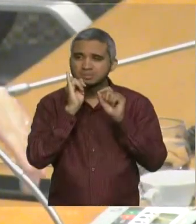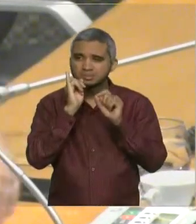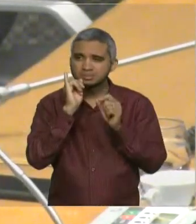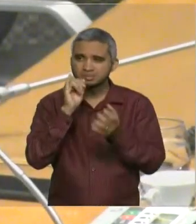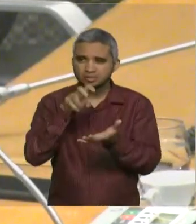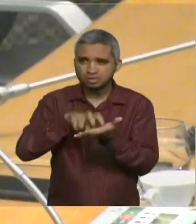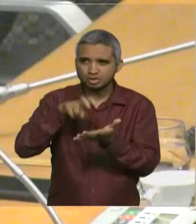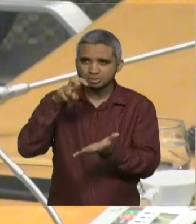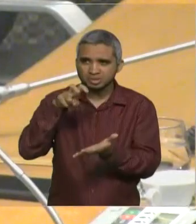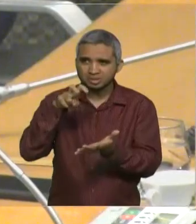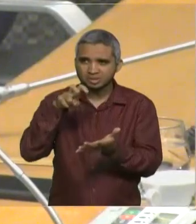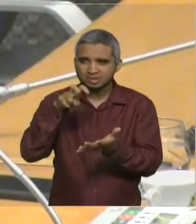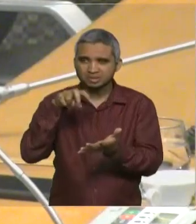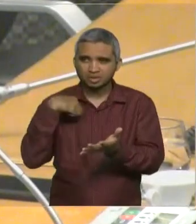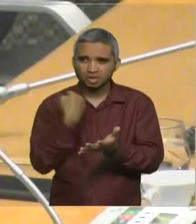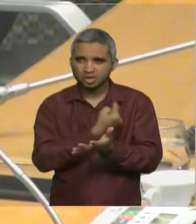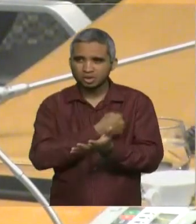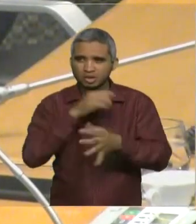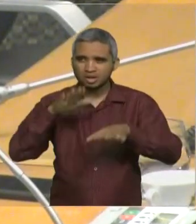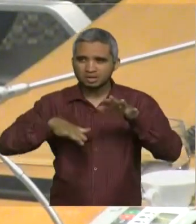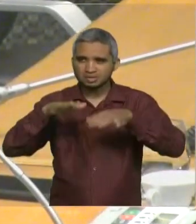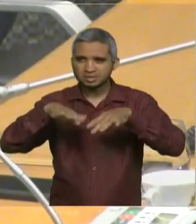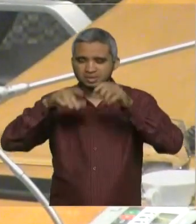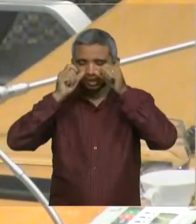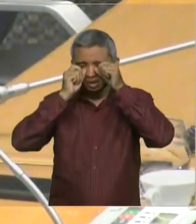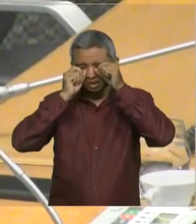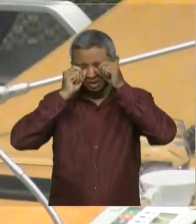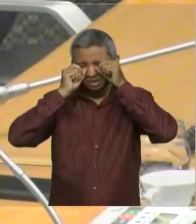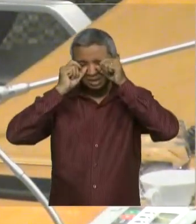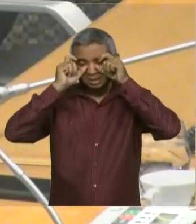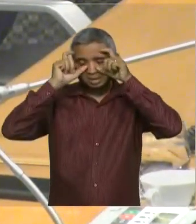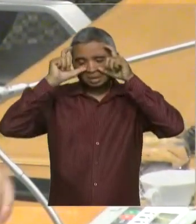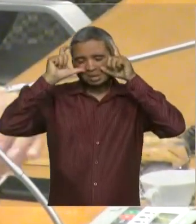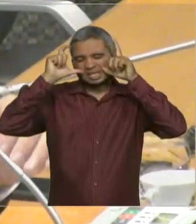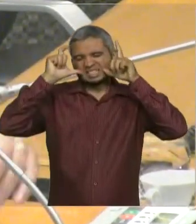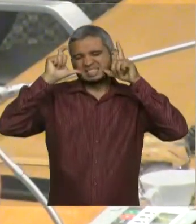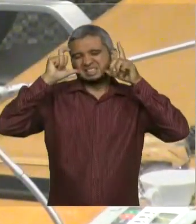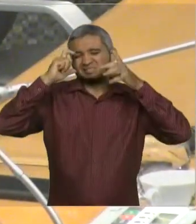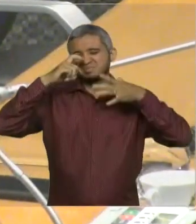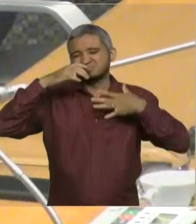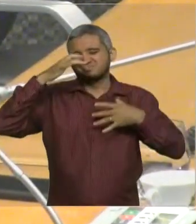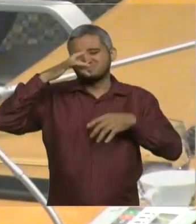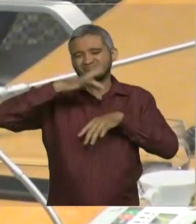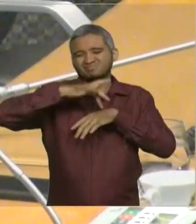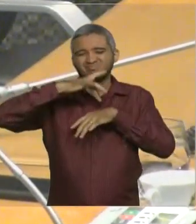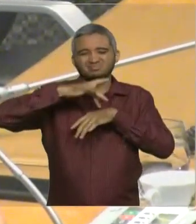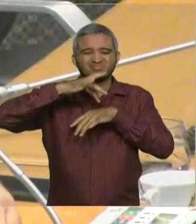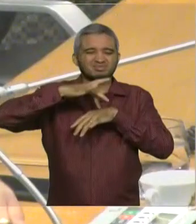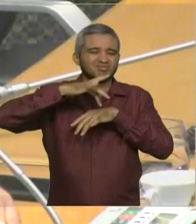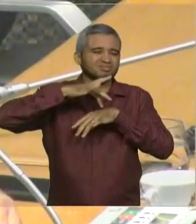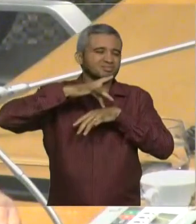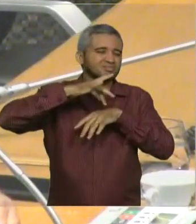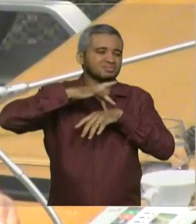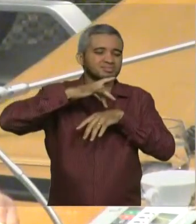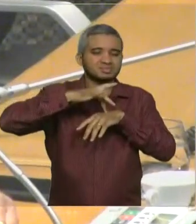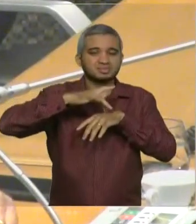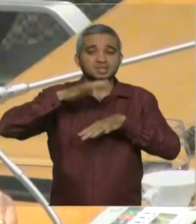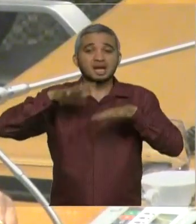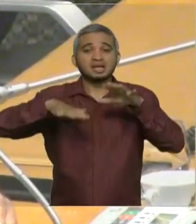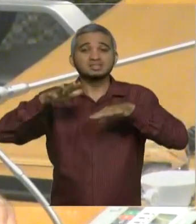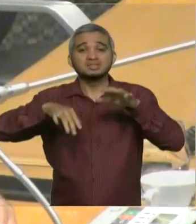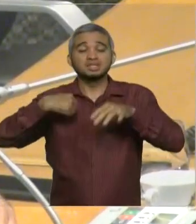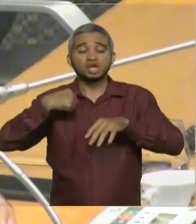Quando a gente acorda com uma indisposição, e eu já lhe disse, muitas vezes, quando isso acontece, a Andréia vem no meu